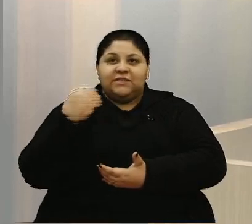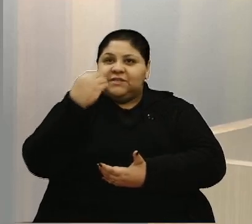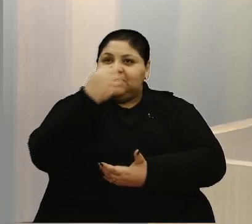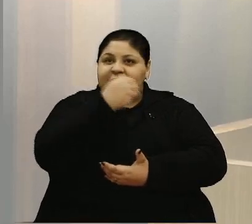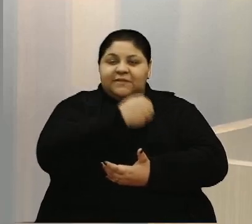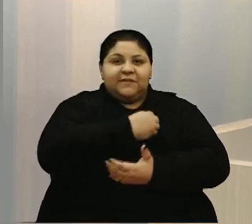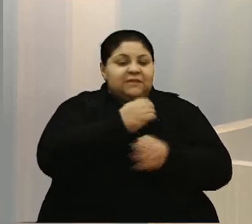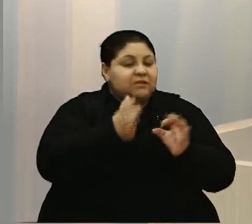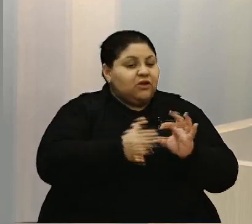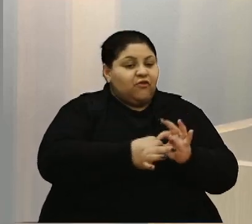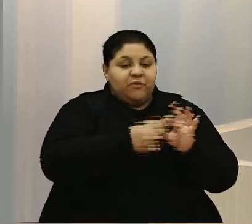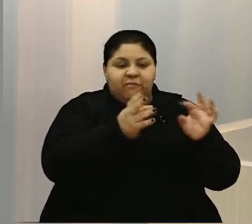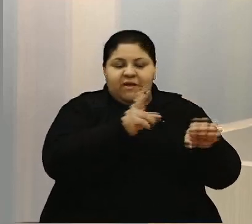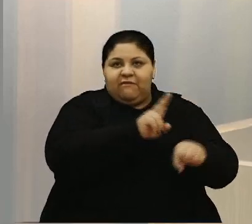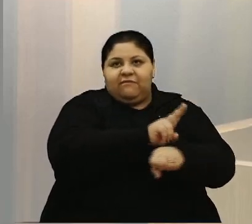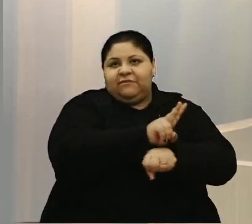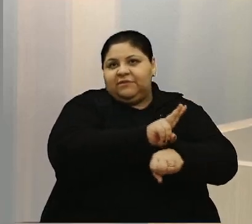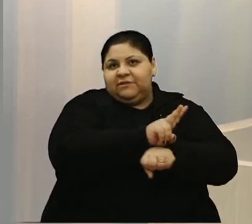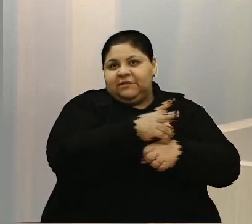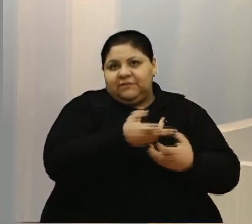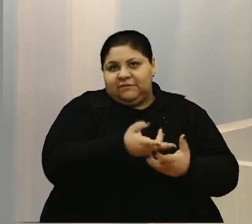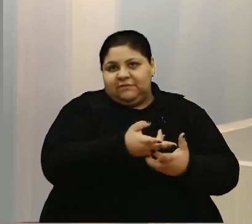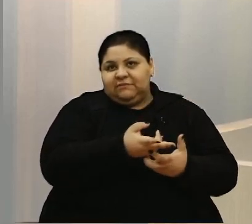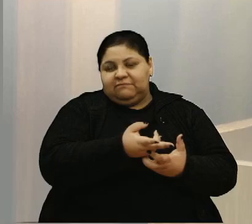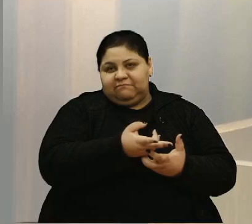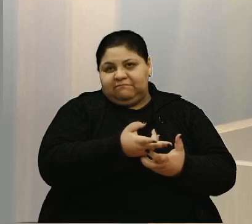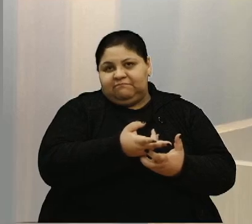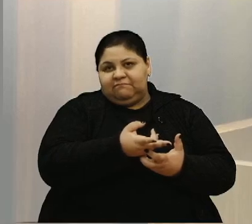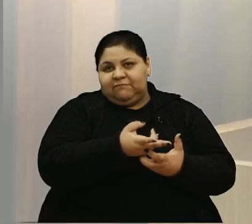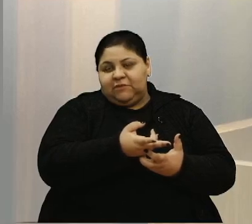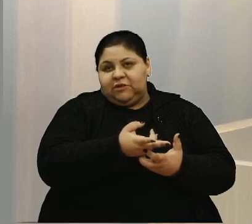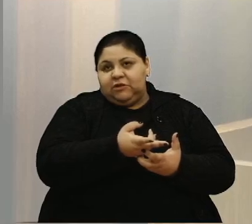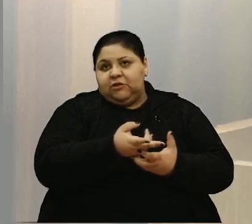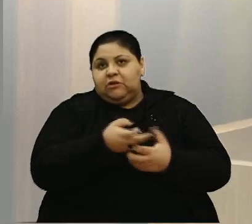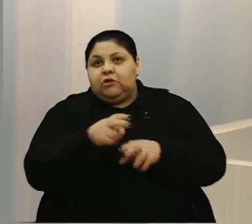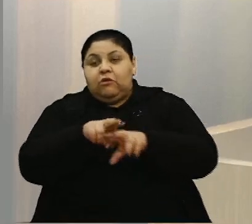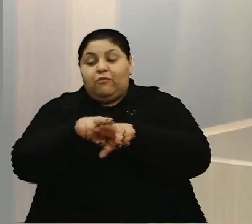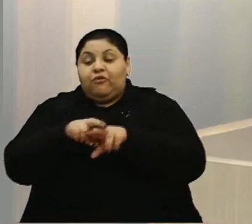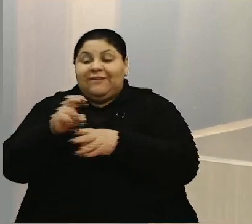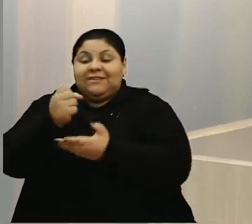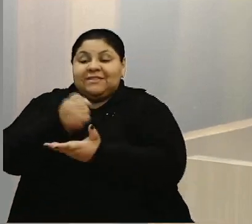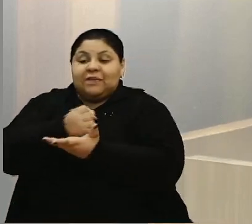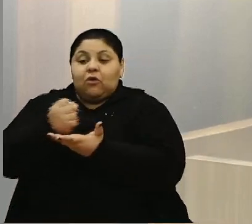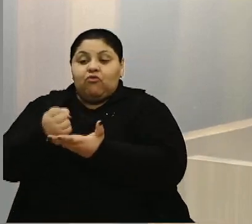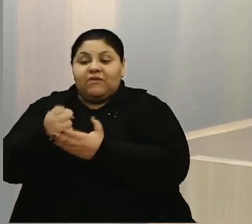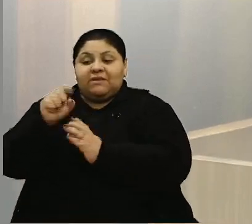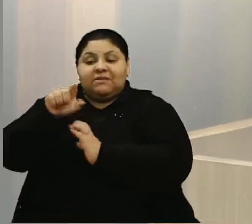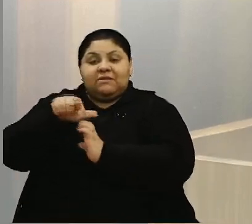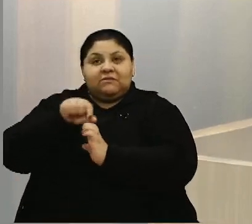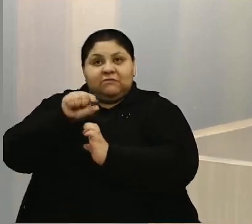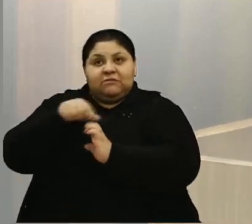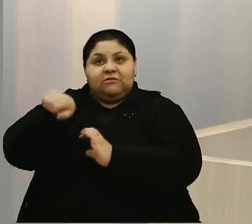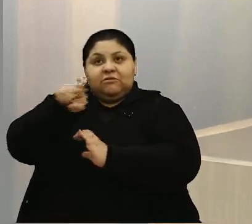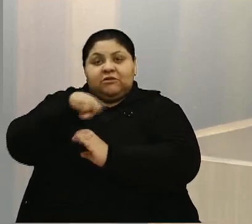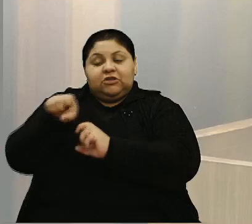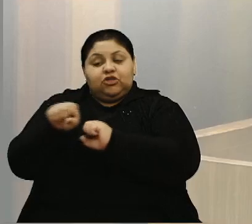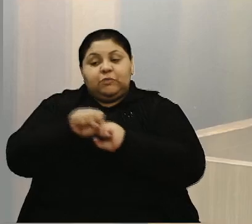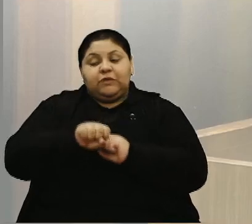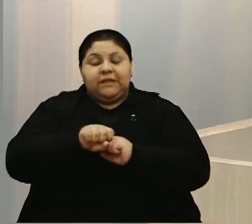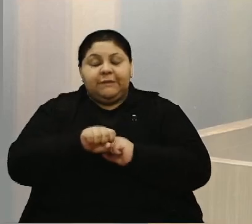vacância e gera a possibilidade de nomeação de médicos. Então, com a contratação dessa empresa, a gente vai